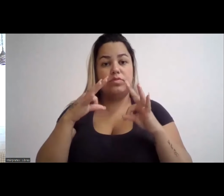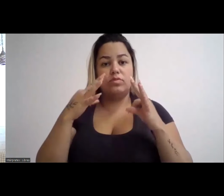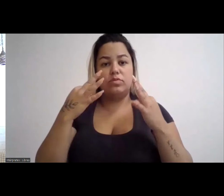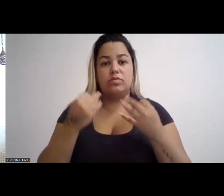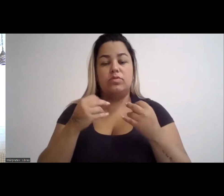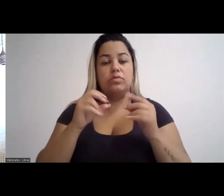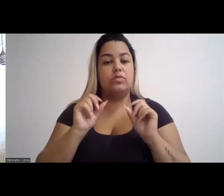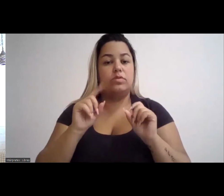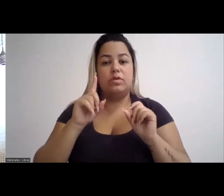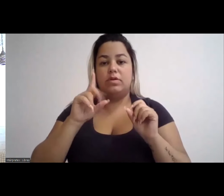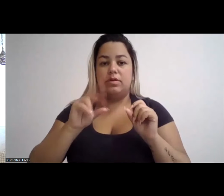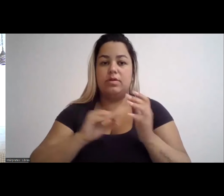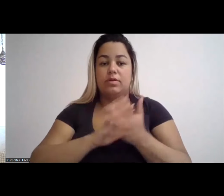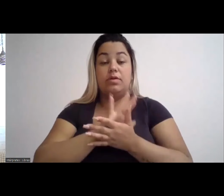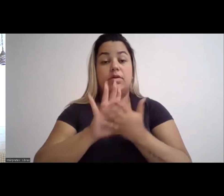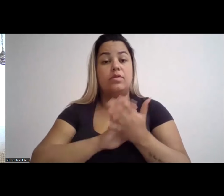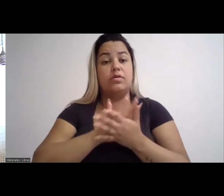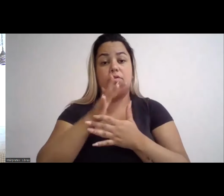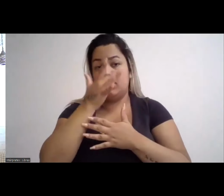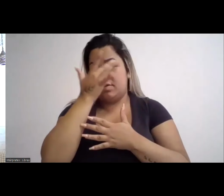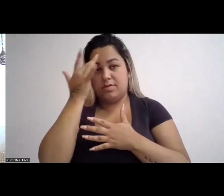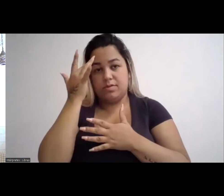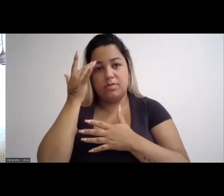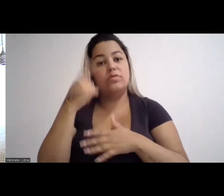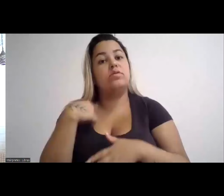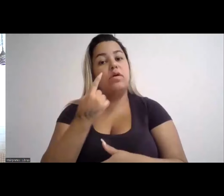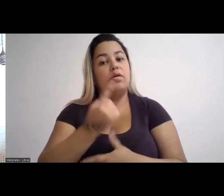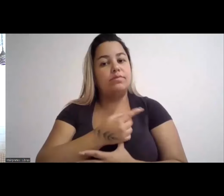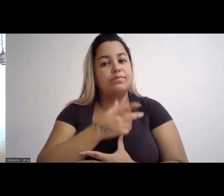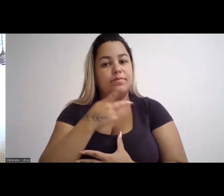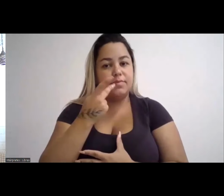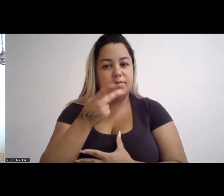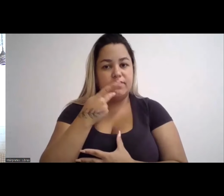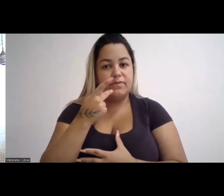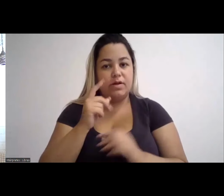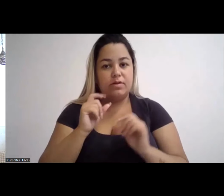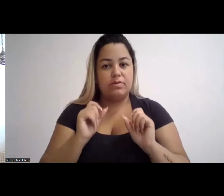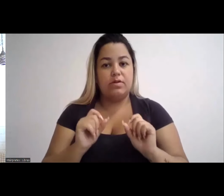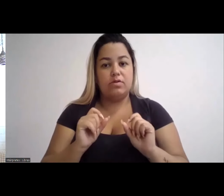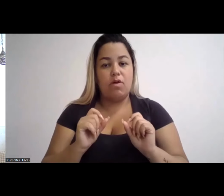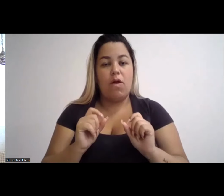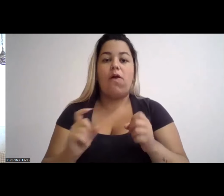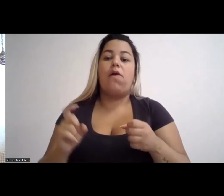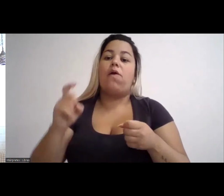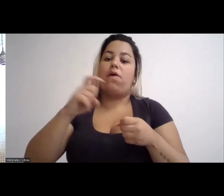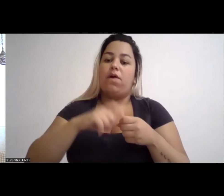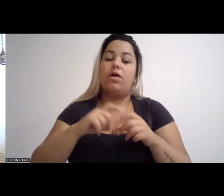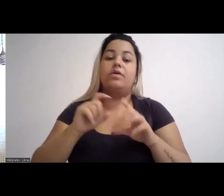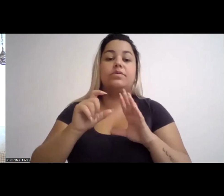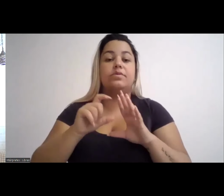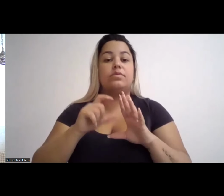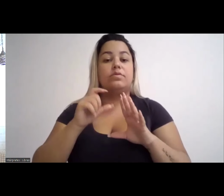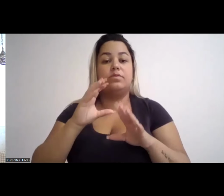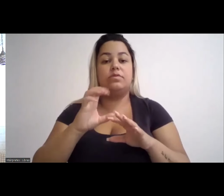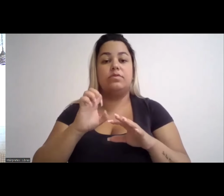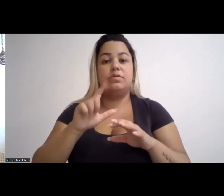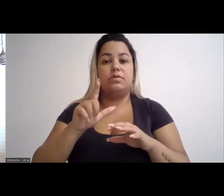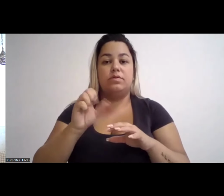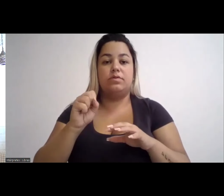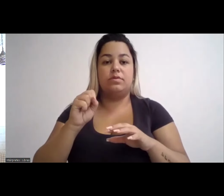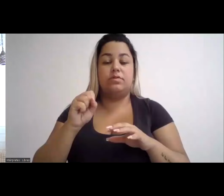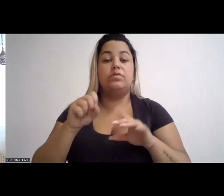será. E de que criatividade nós estamos falando? Eu volto à frase do Celso, criatividade